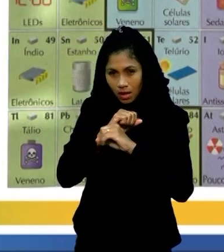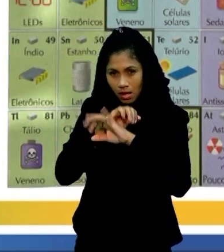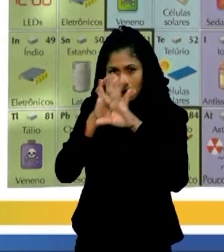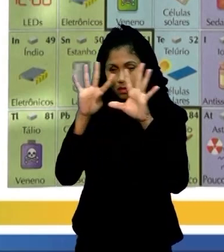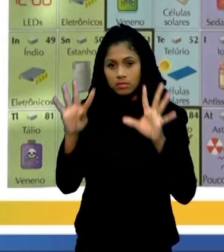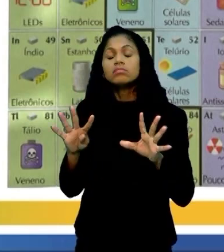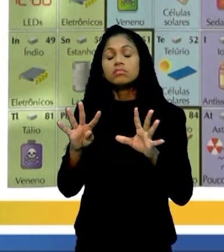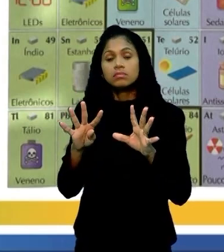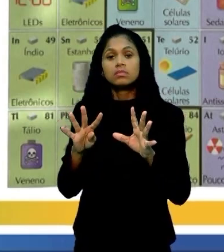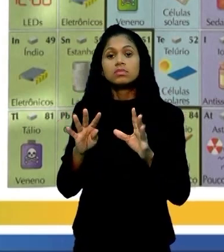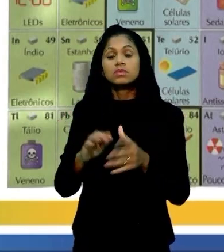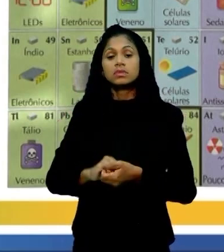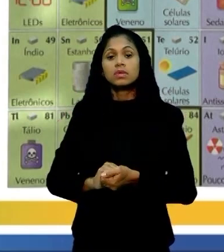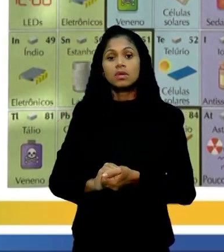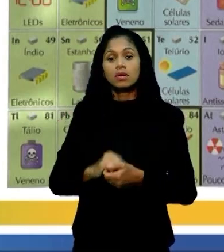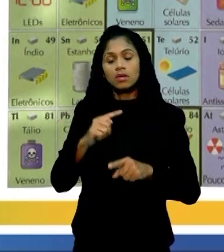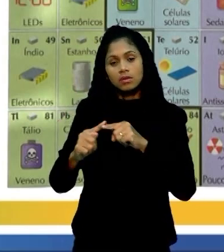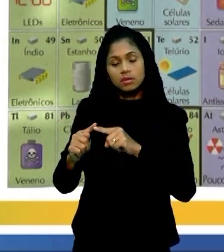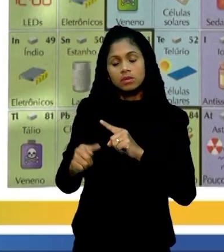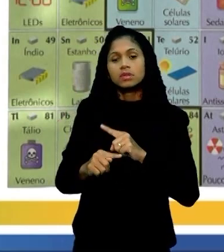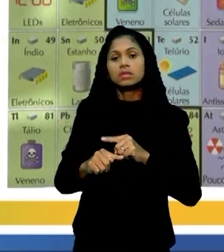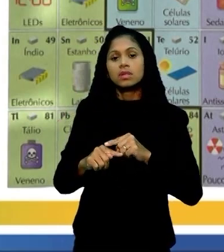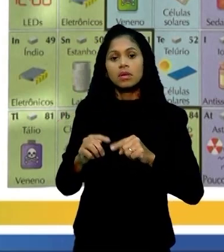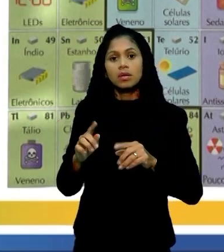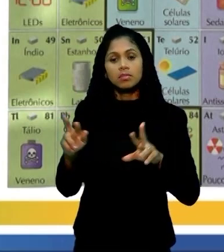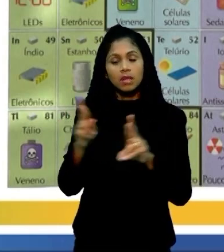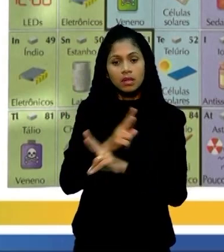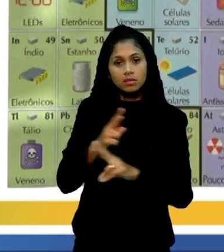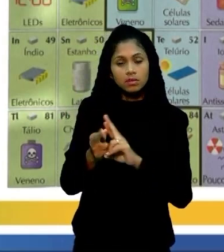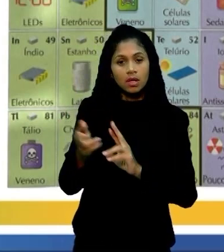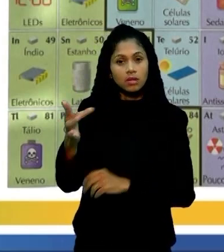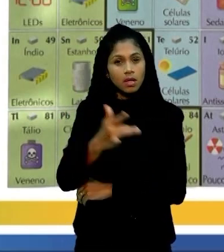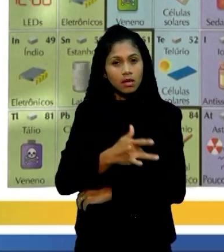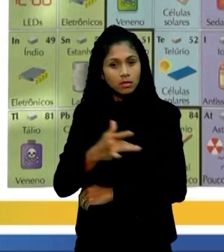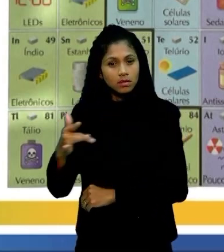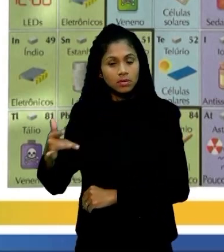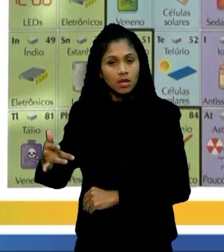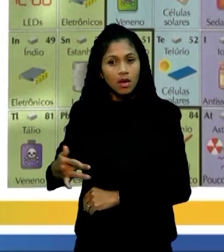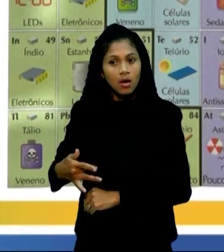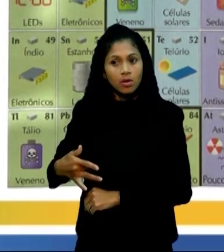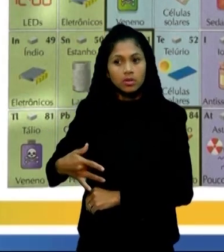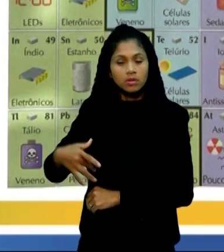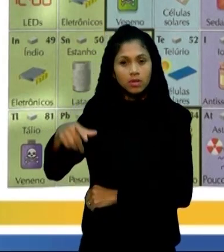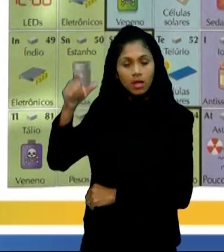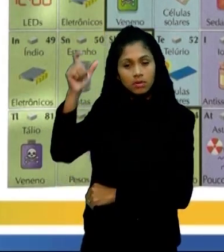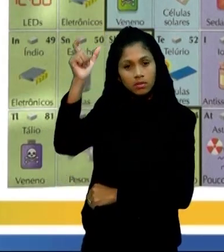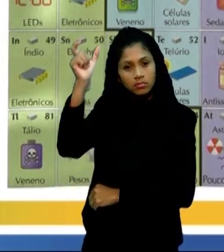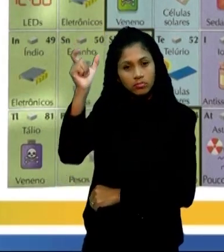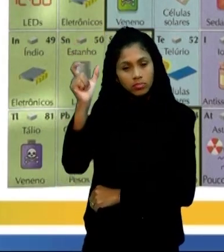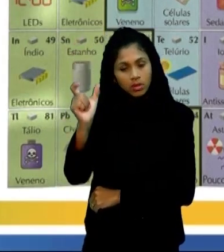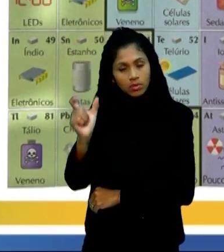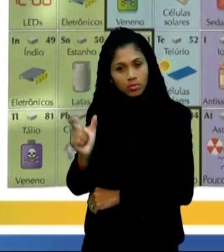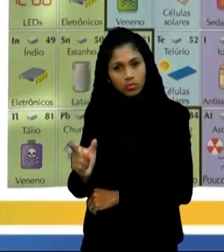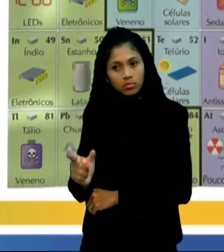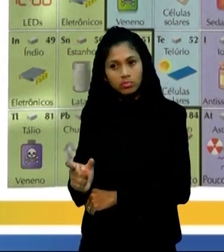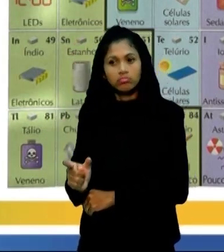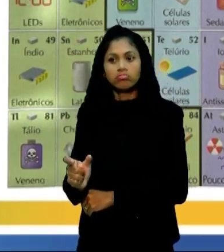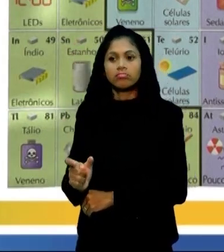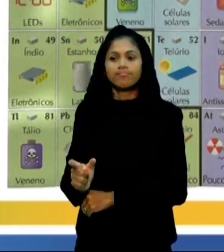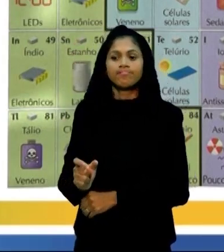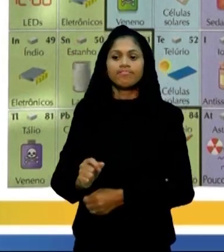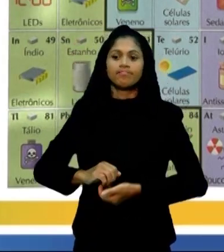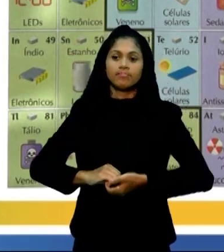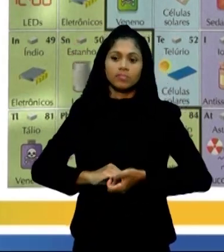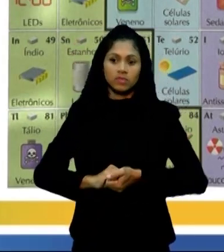se trata de saúde ou de limpeza, ele está lá naquela penúltima coluna, que é o flúor, é